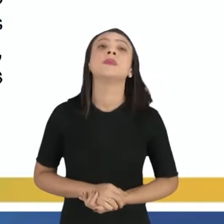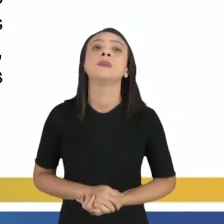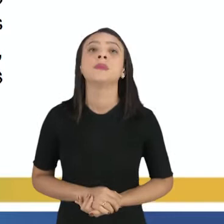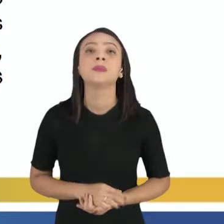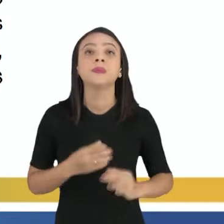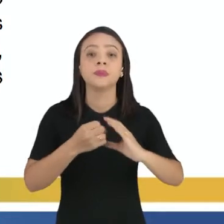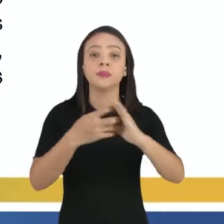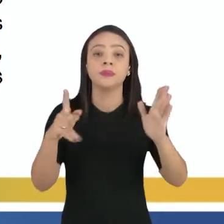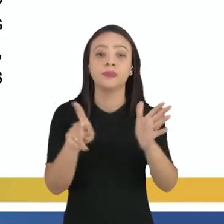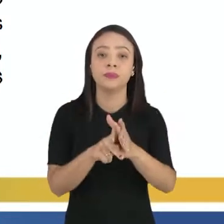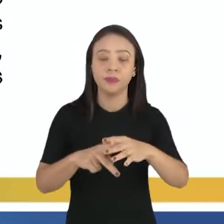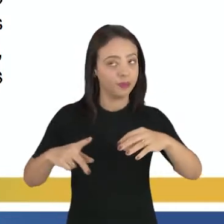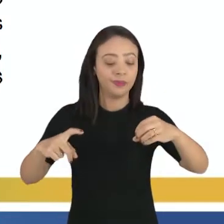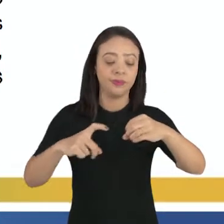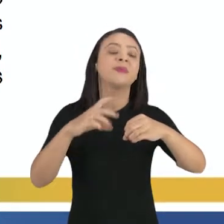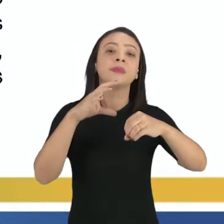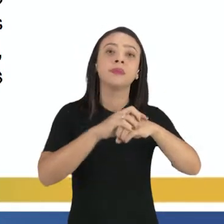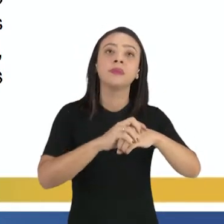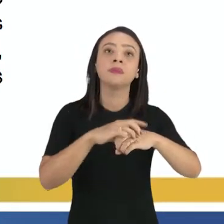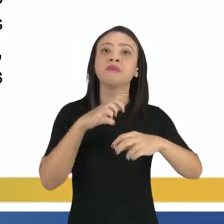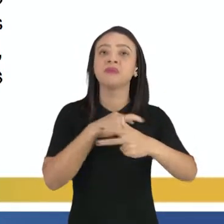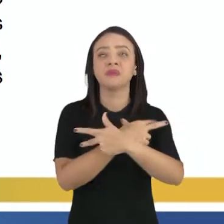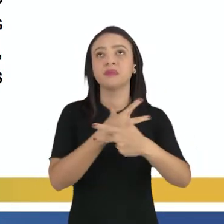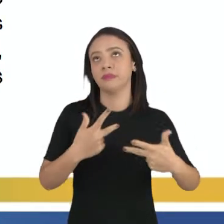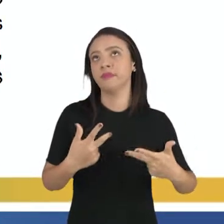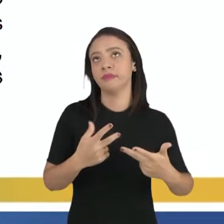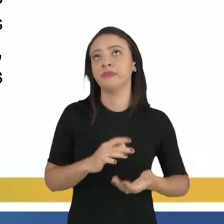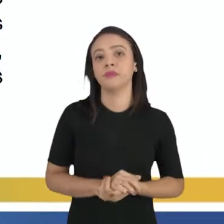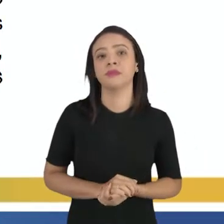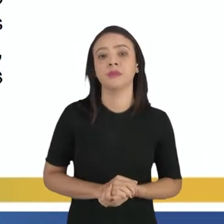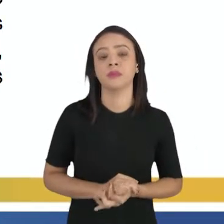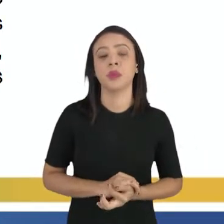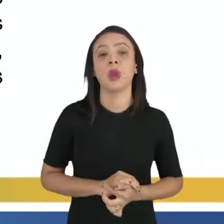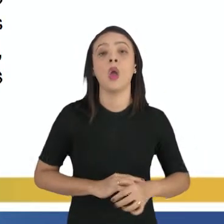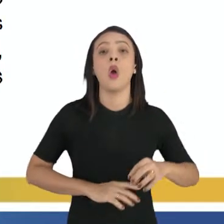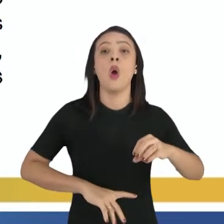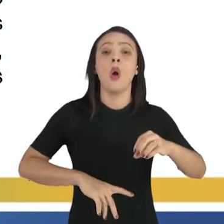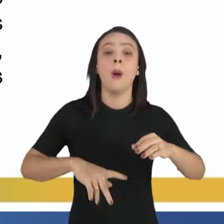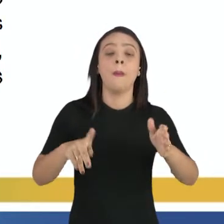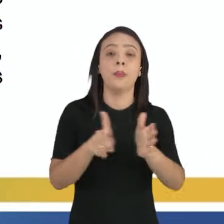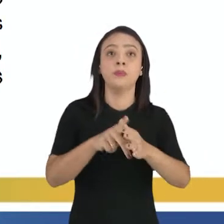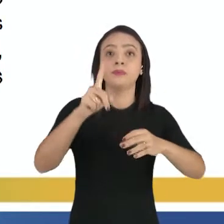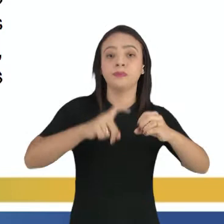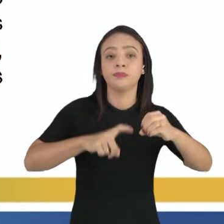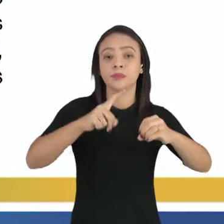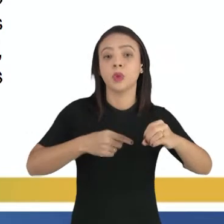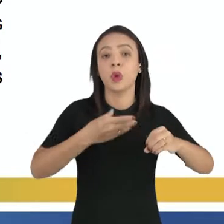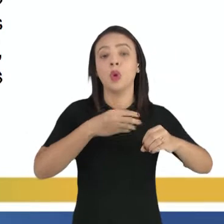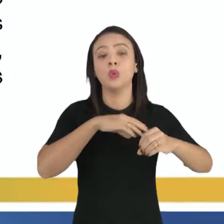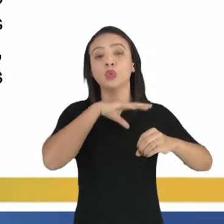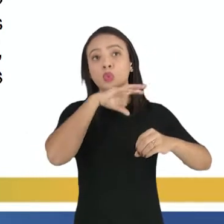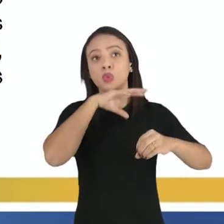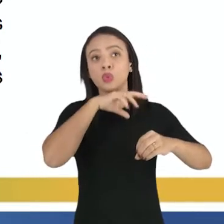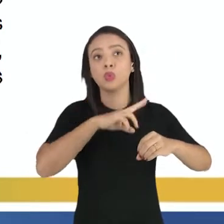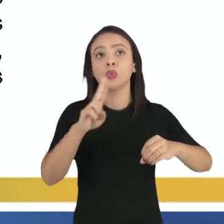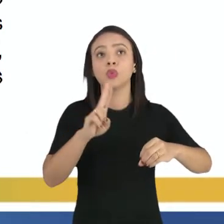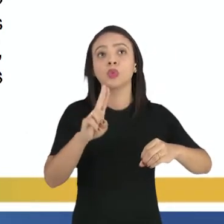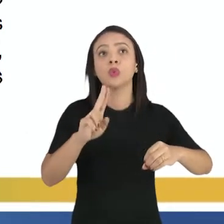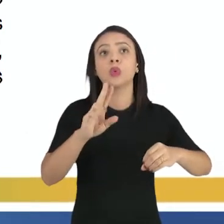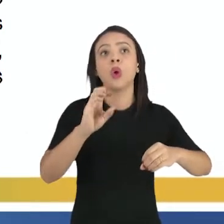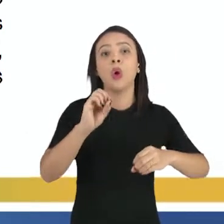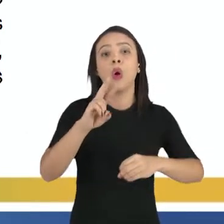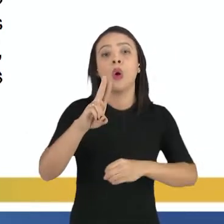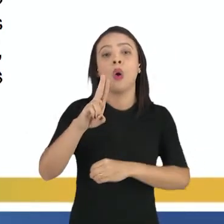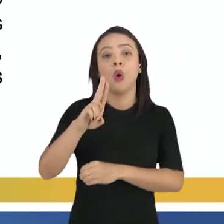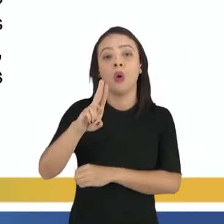As características da fecundação, elas são várias, né? Os gametas femininos nos animais, eles geralmente recebem o nome de